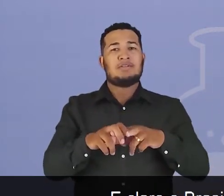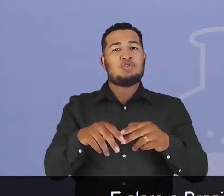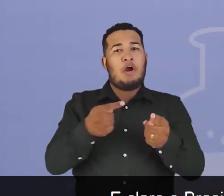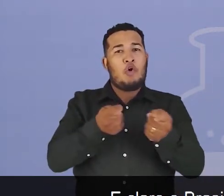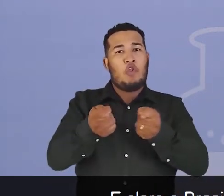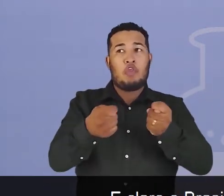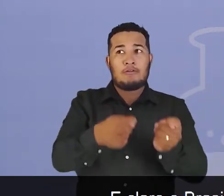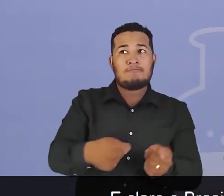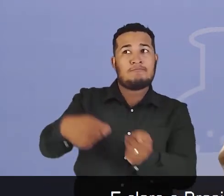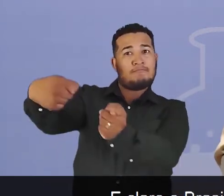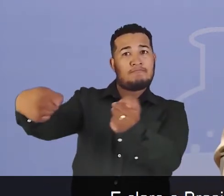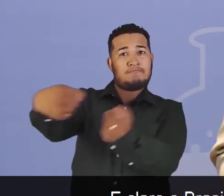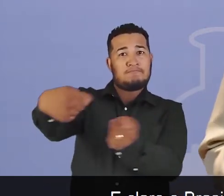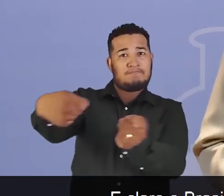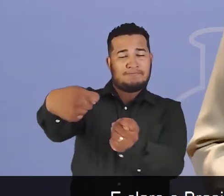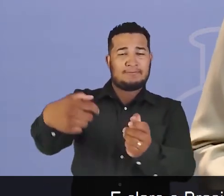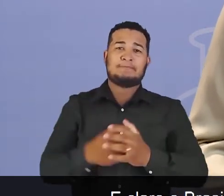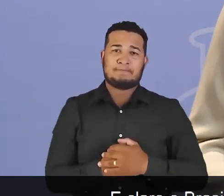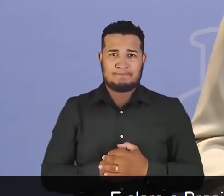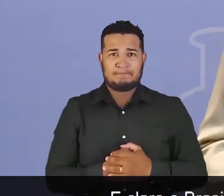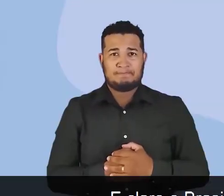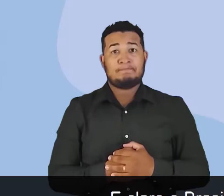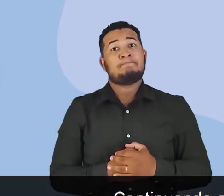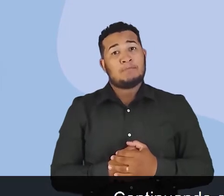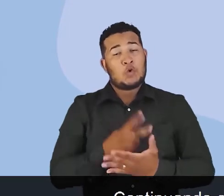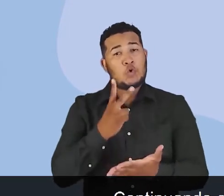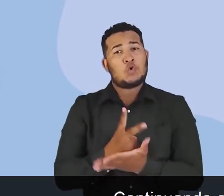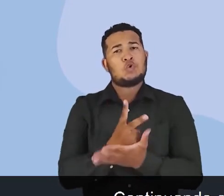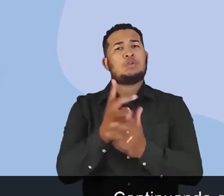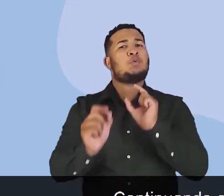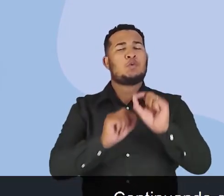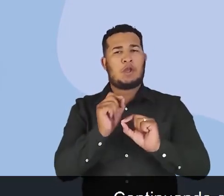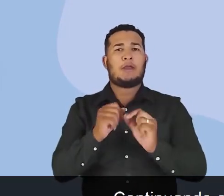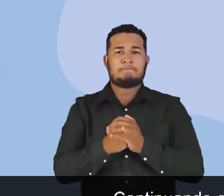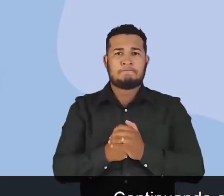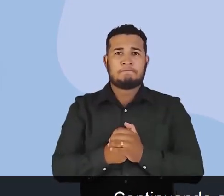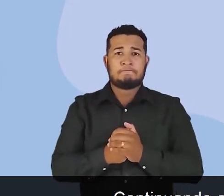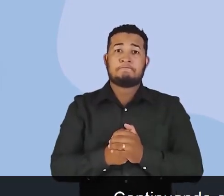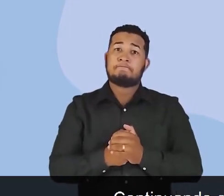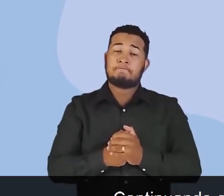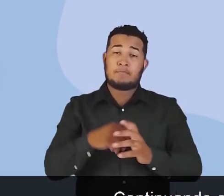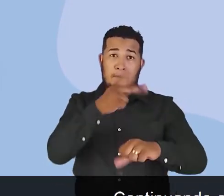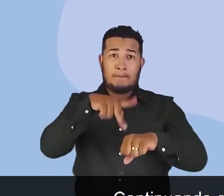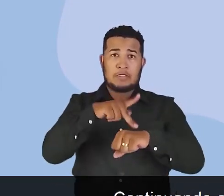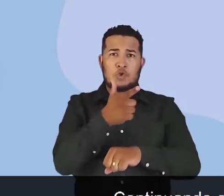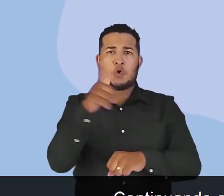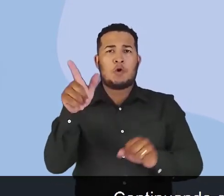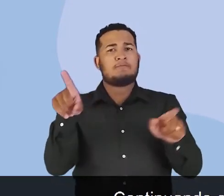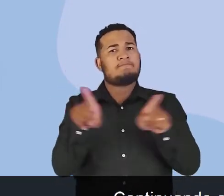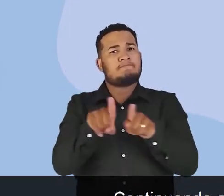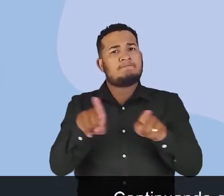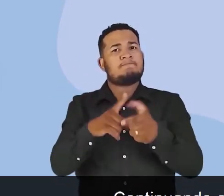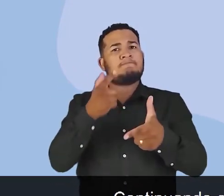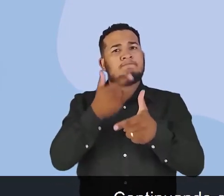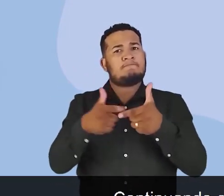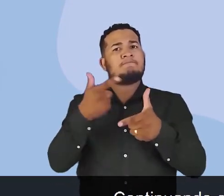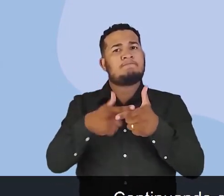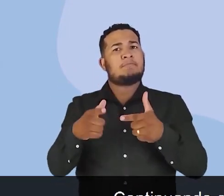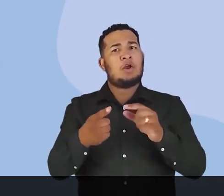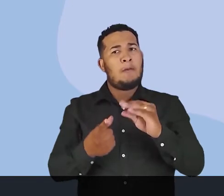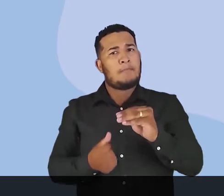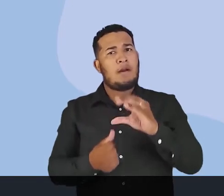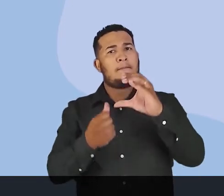a esse câmbio flutuante. Bom, continuando então, no nosso slide a seguir, qual foi o outro país que também